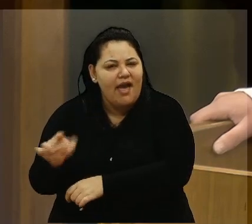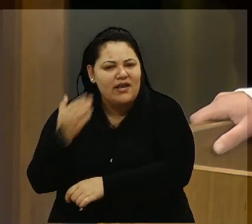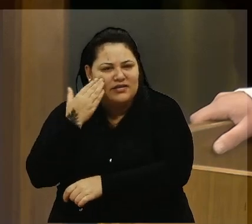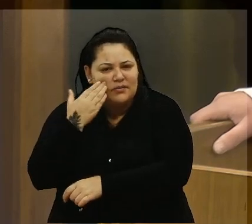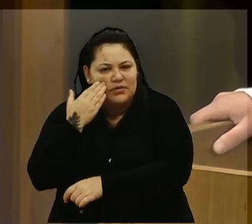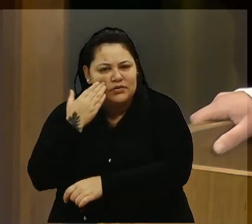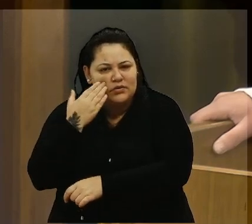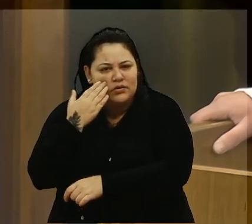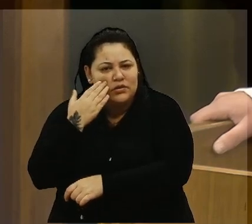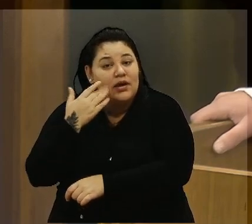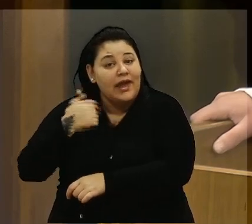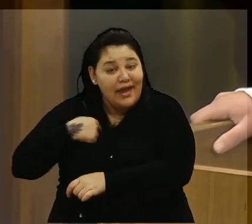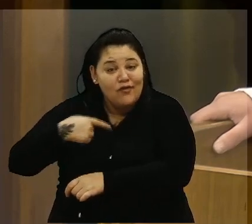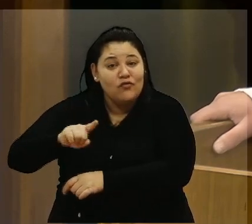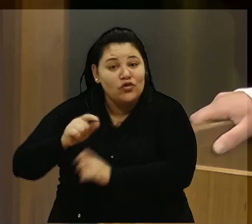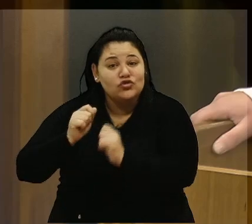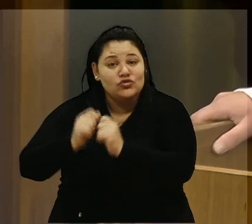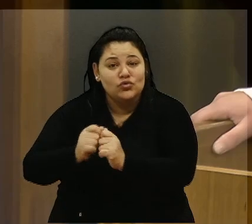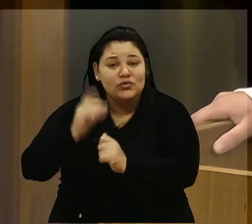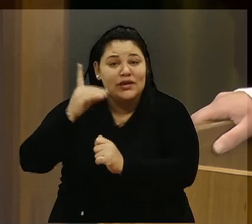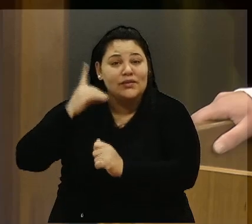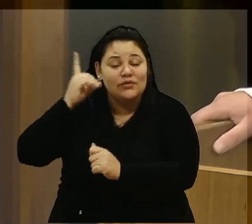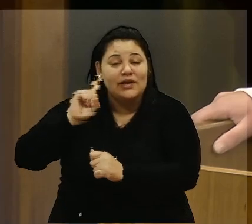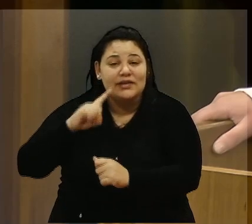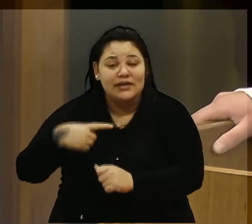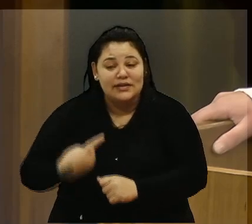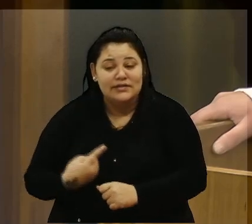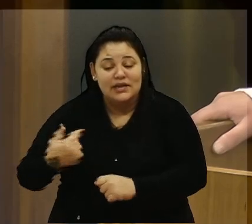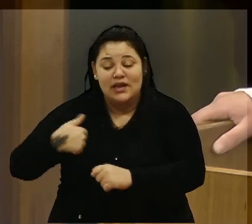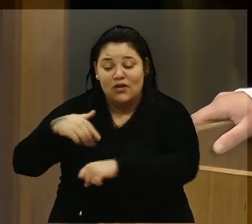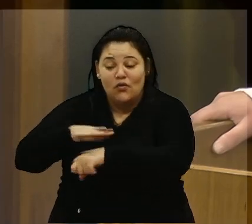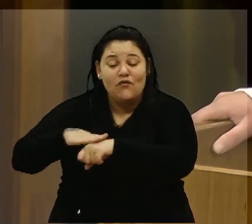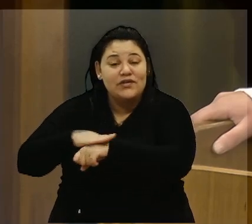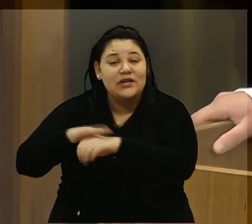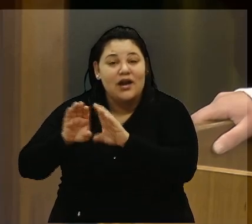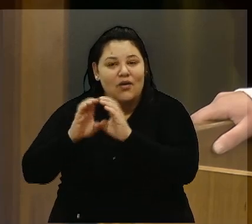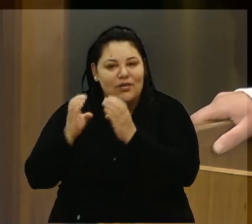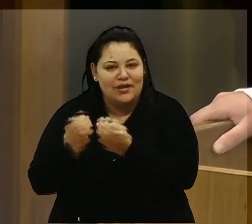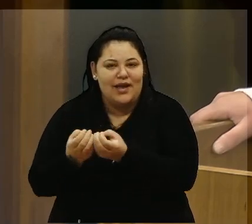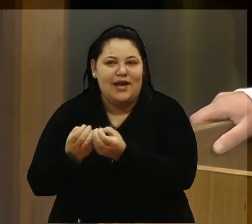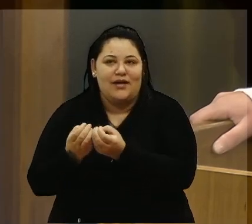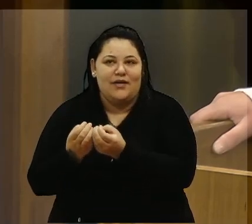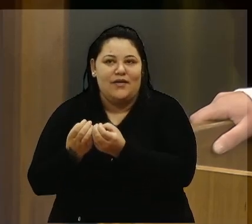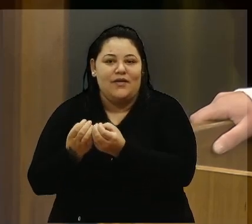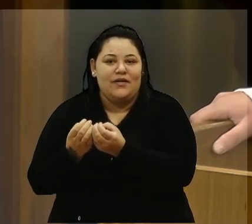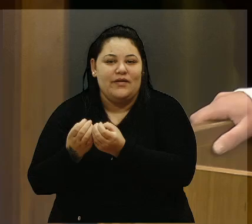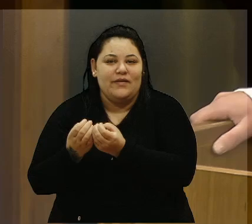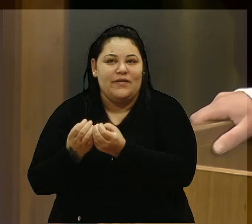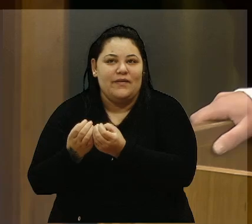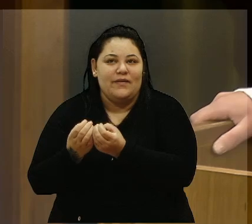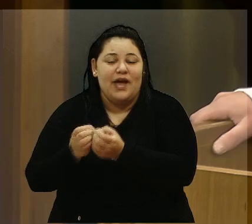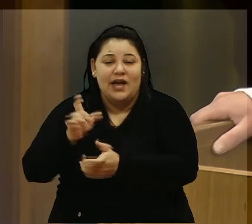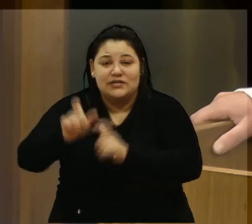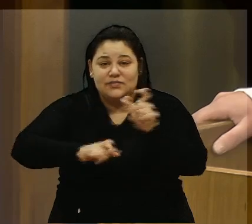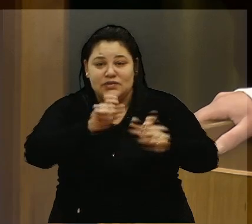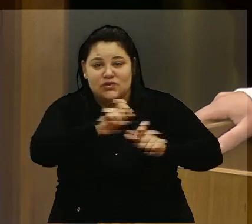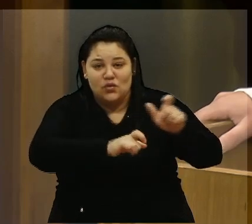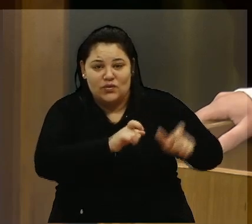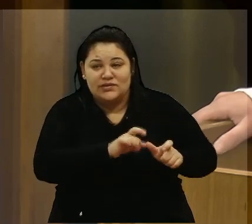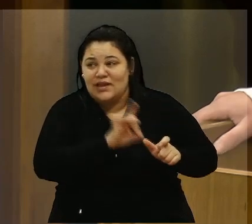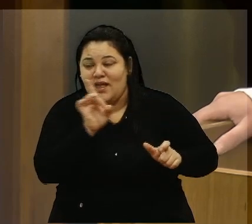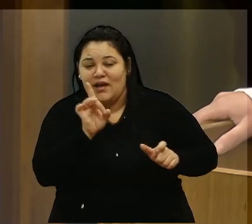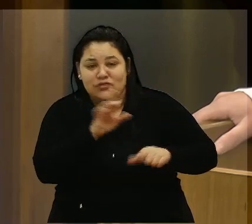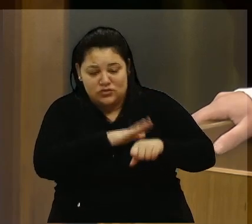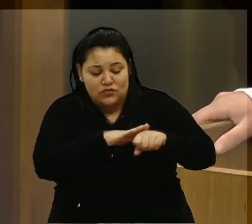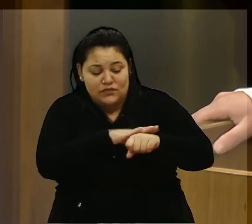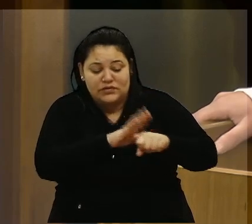fui, junto à deputada federal Denise Pessoa, conversamos com as pessoas do Campos da Serra.